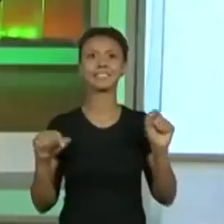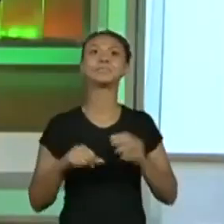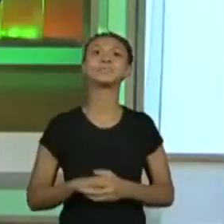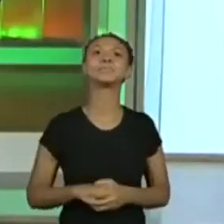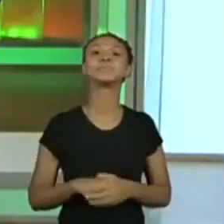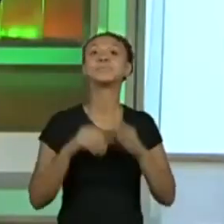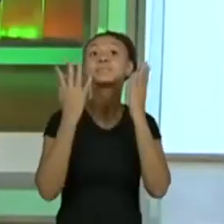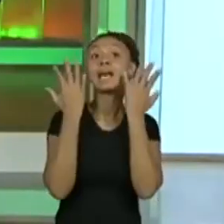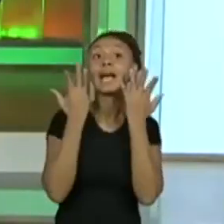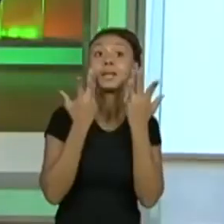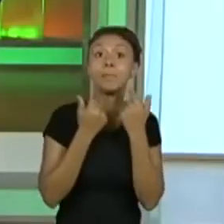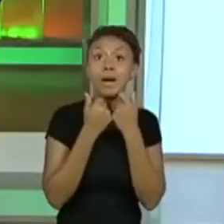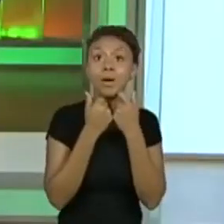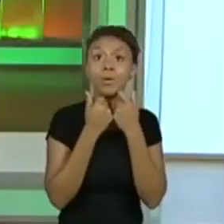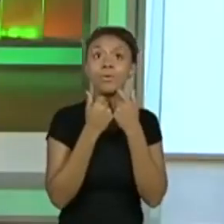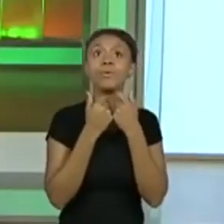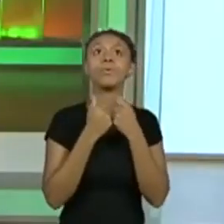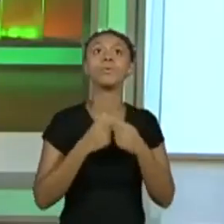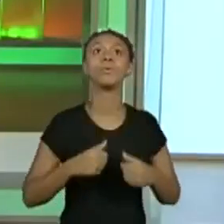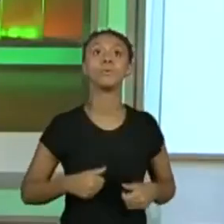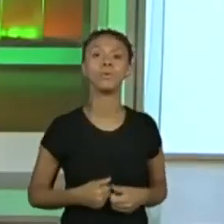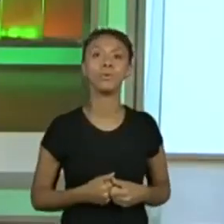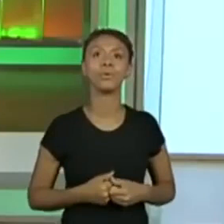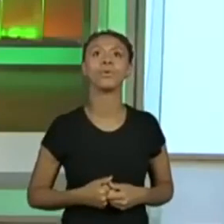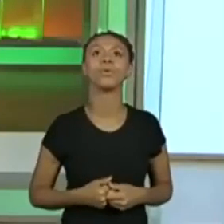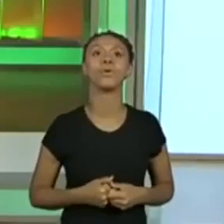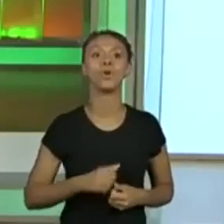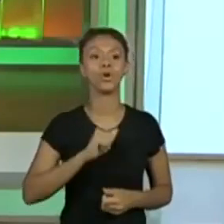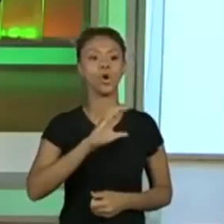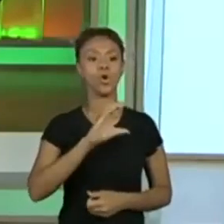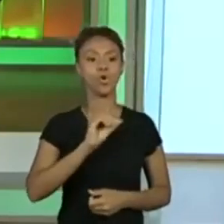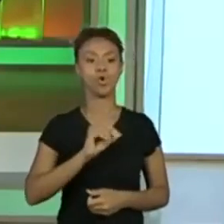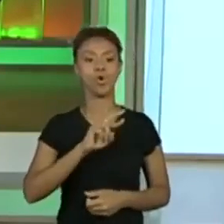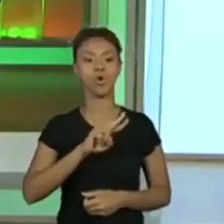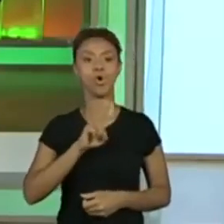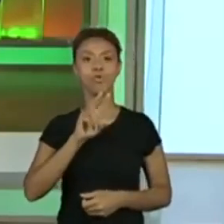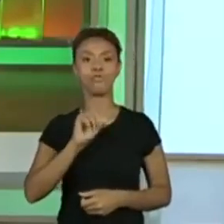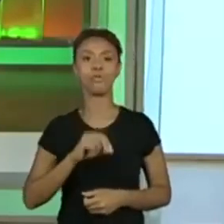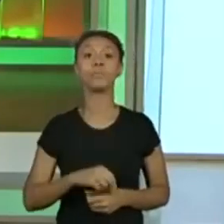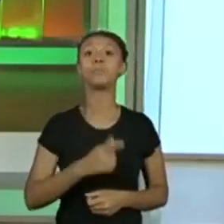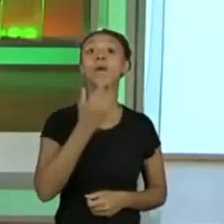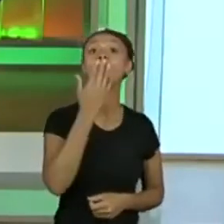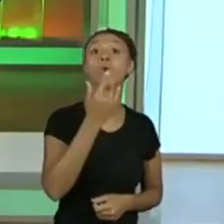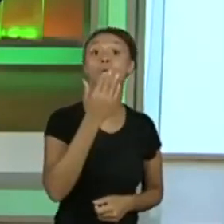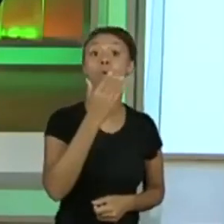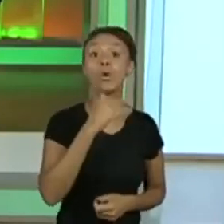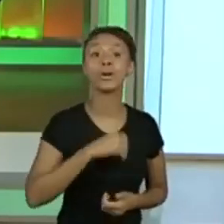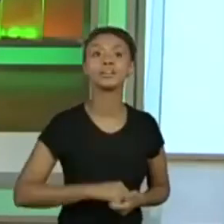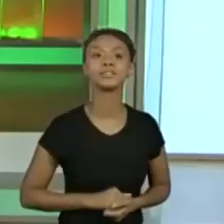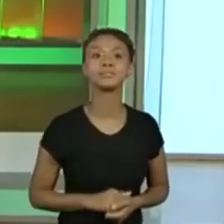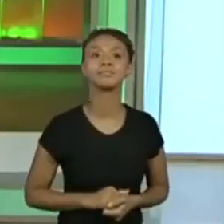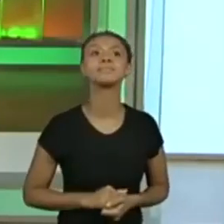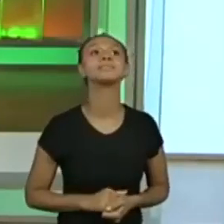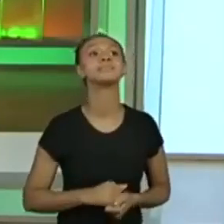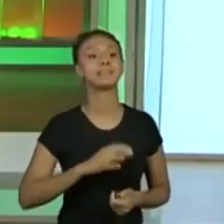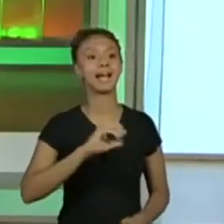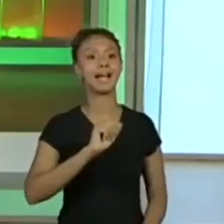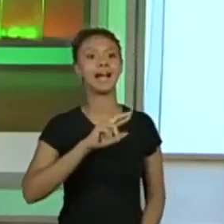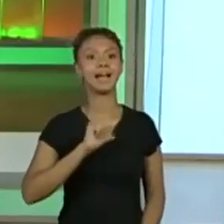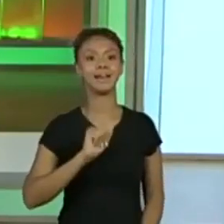Animal. Corvo. 0 para mim. 10 para mim. Cor. Caramelo. 0 para